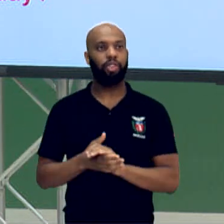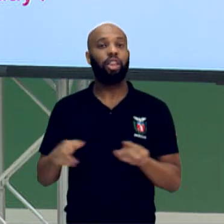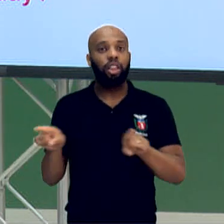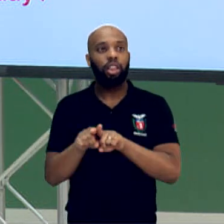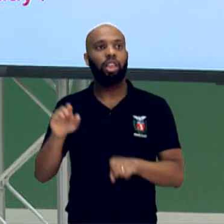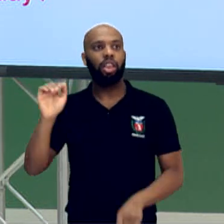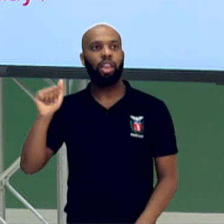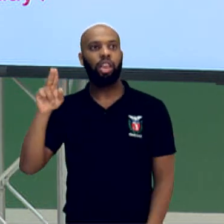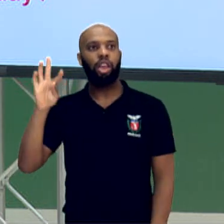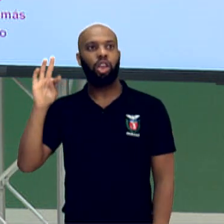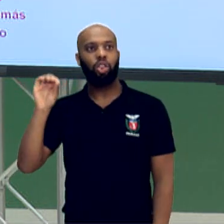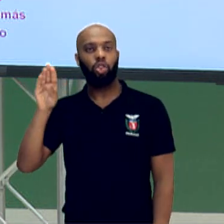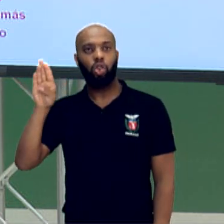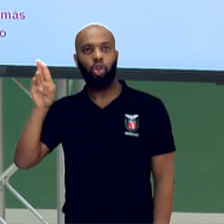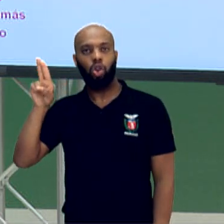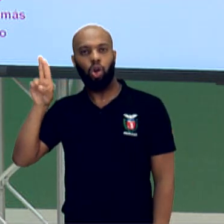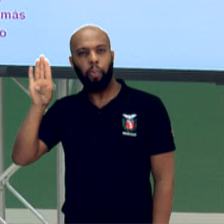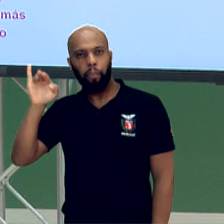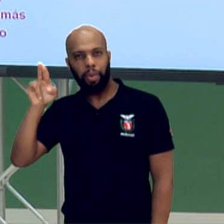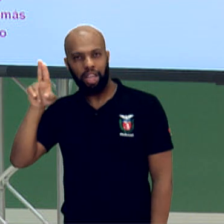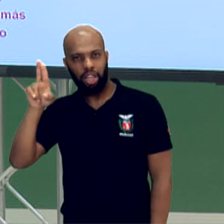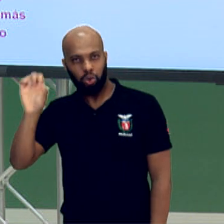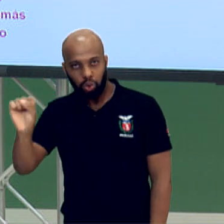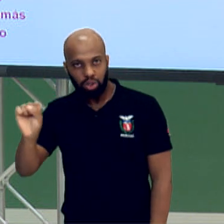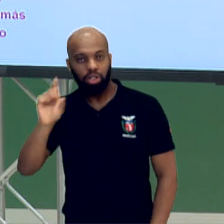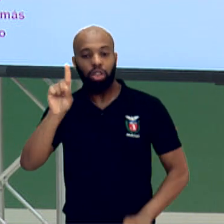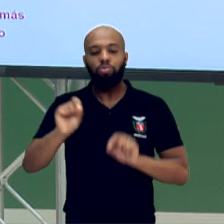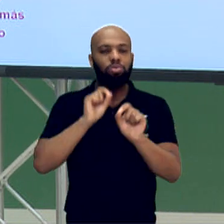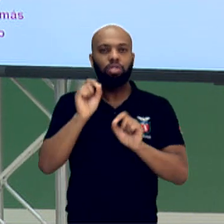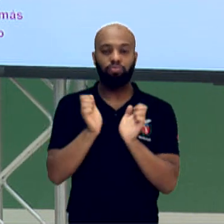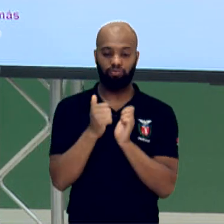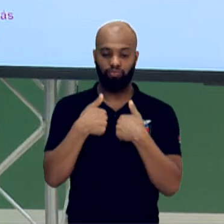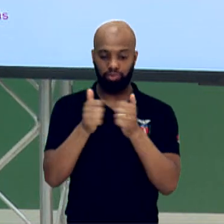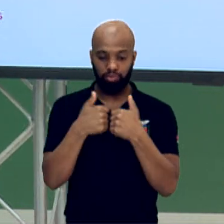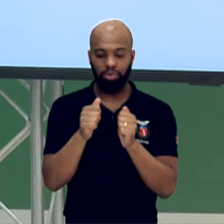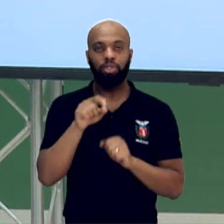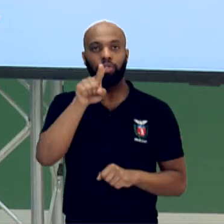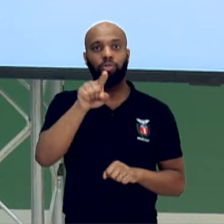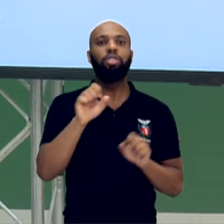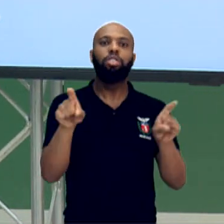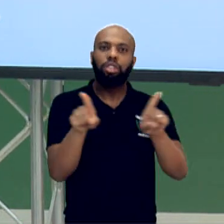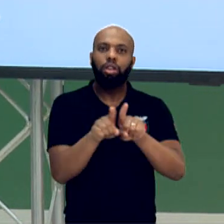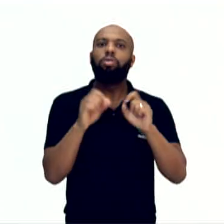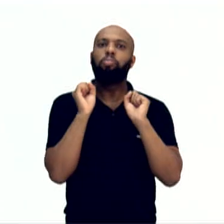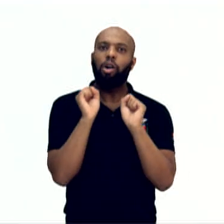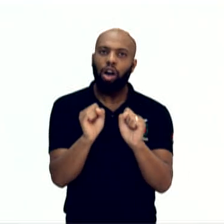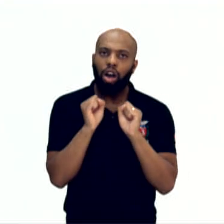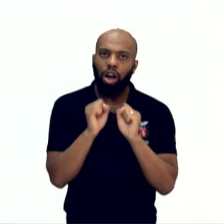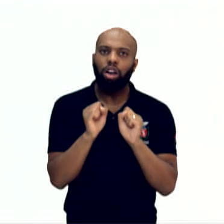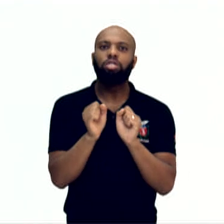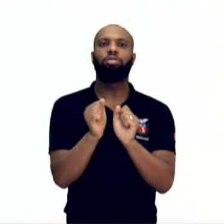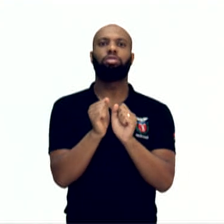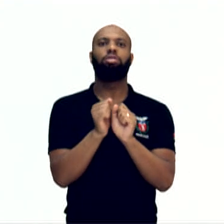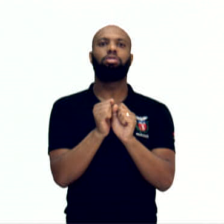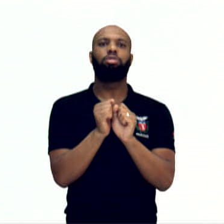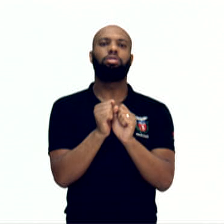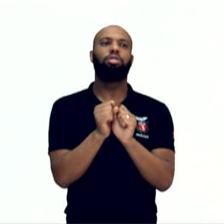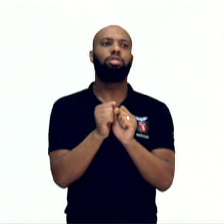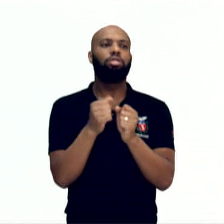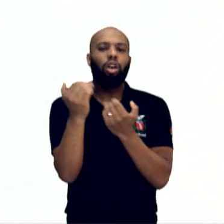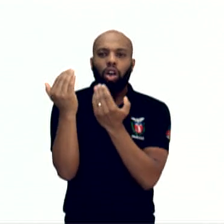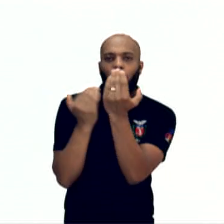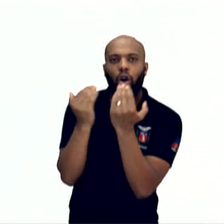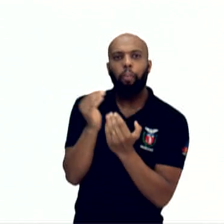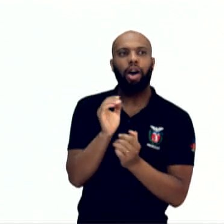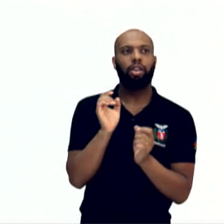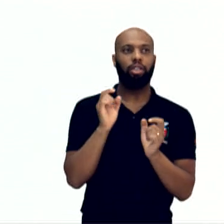Você pega o ônibus, ok? E aqui então nós podemos, e você de casa com maior calma, fazer isso também. Comparar as